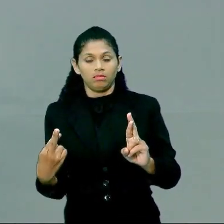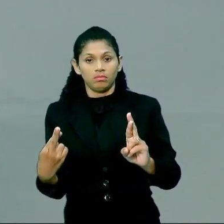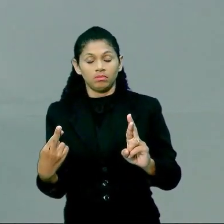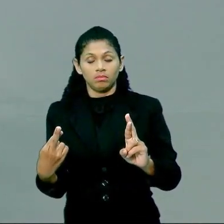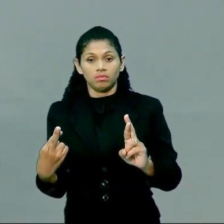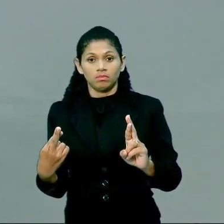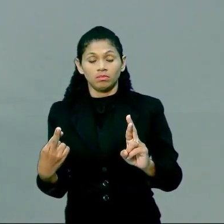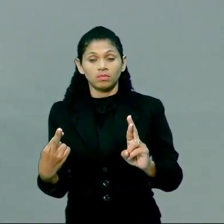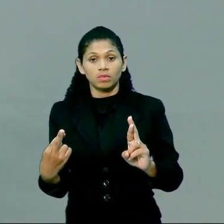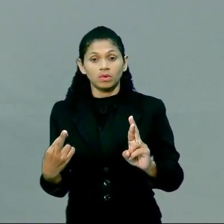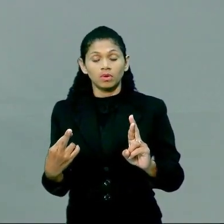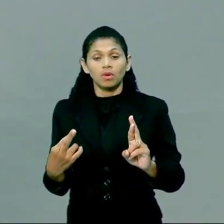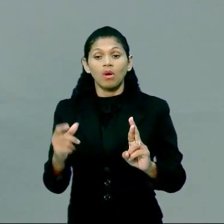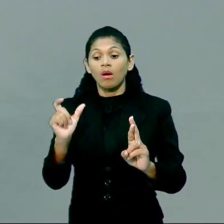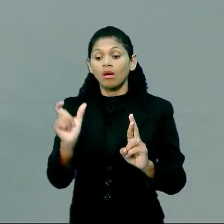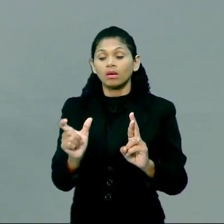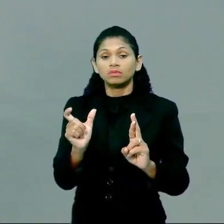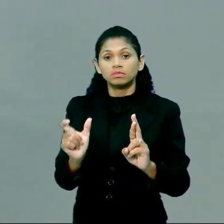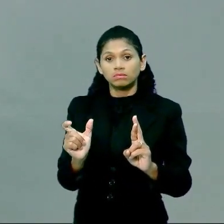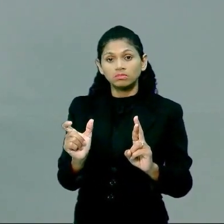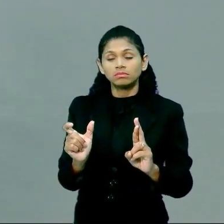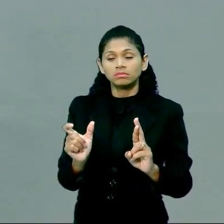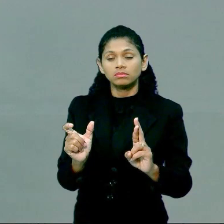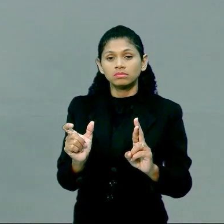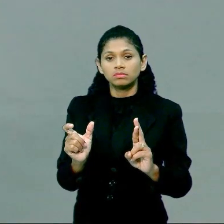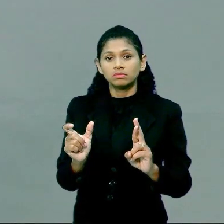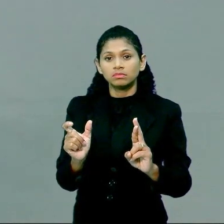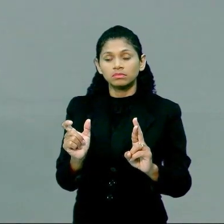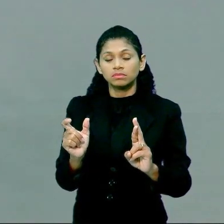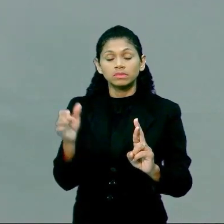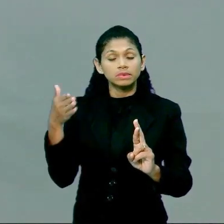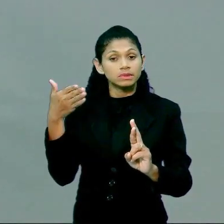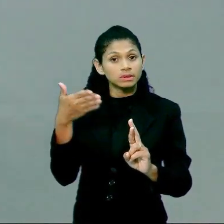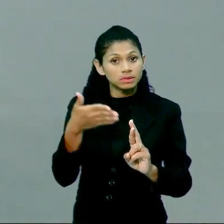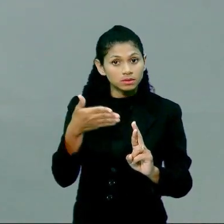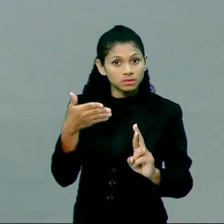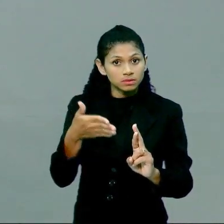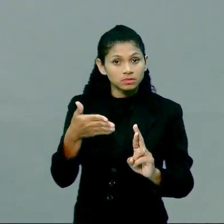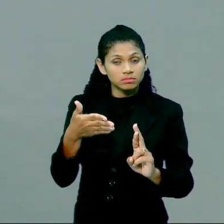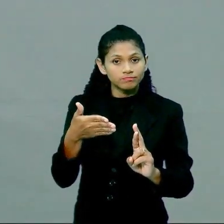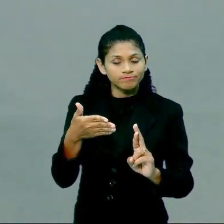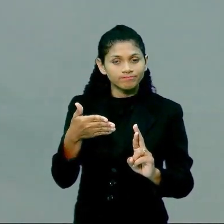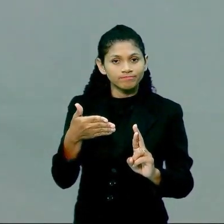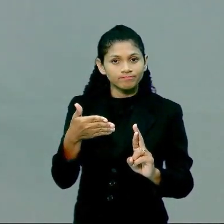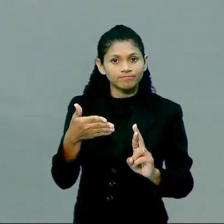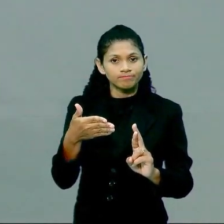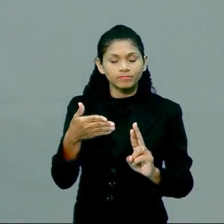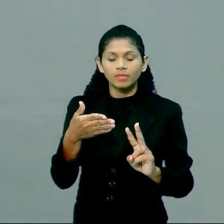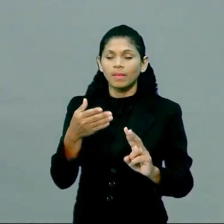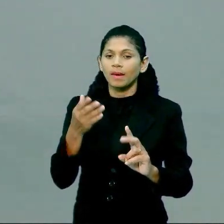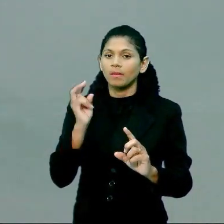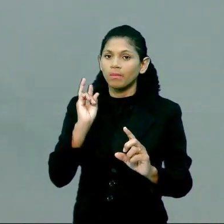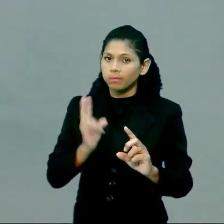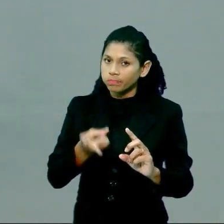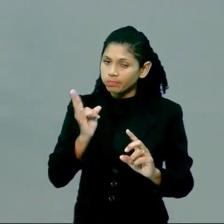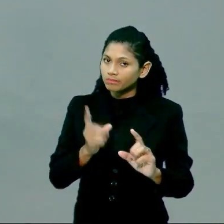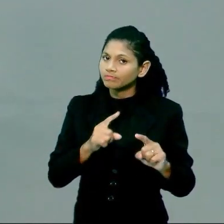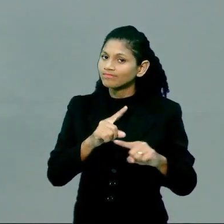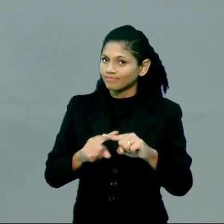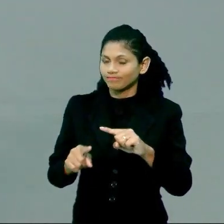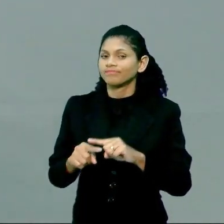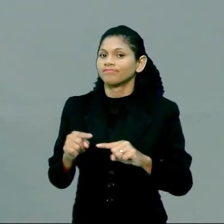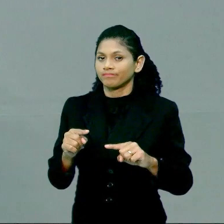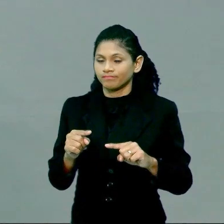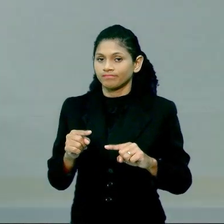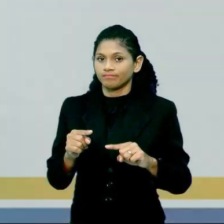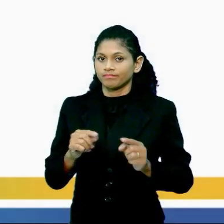que aquela palavra está se referindo, né? Ela tem que se referir à mesma coisa que ela se referia